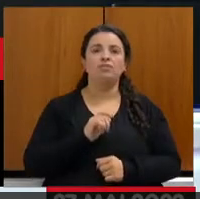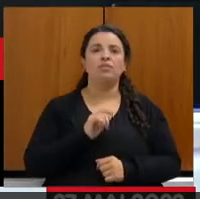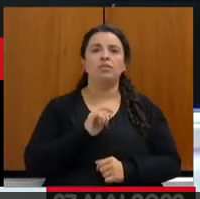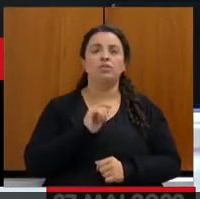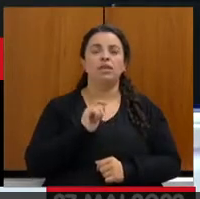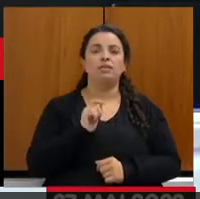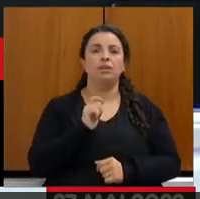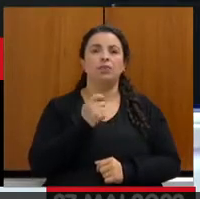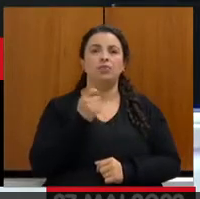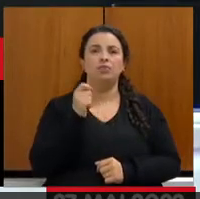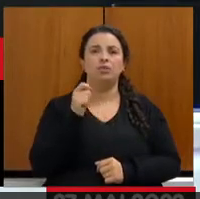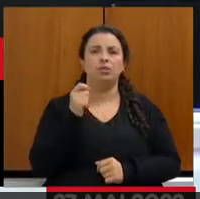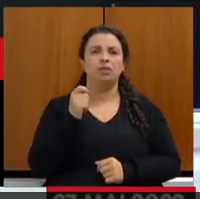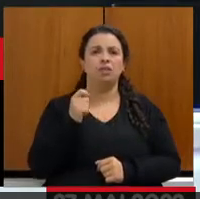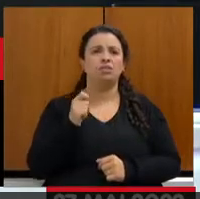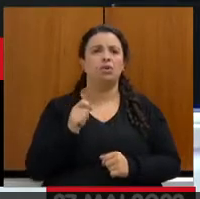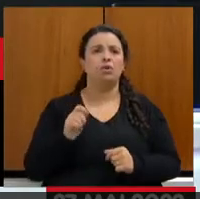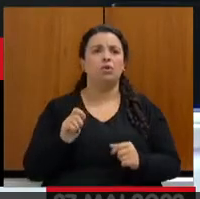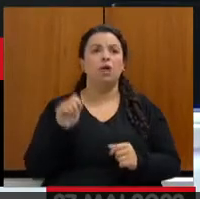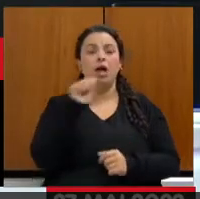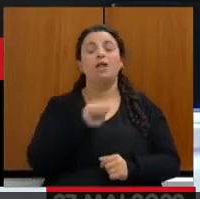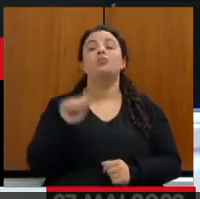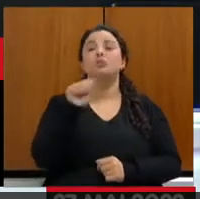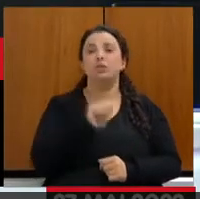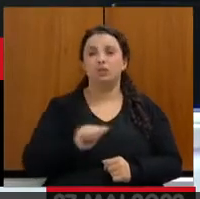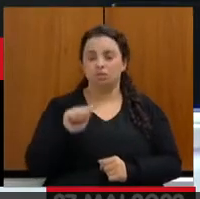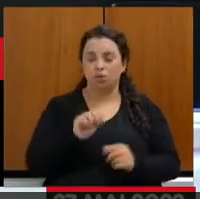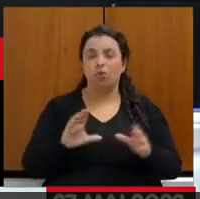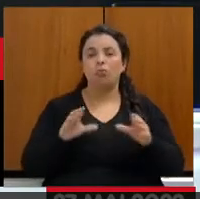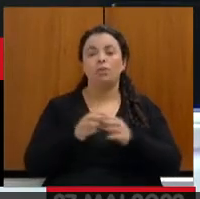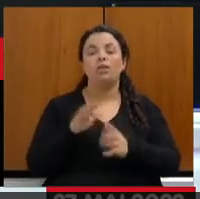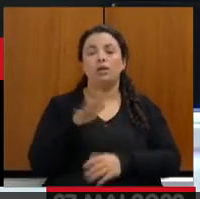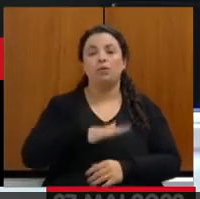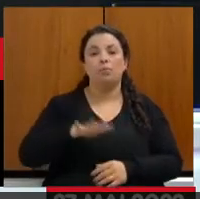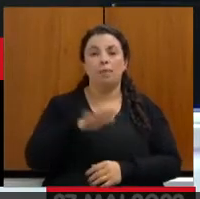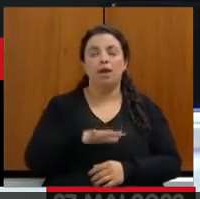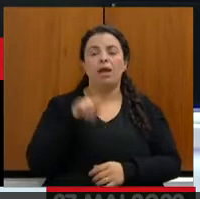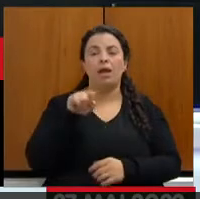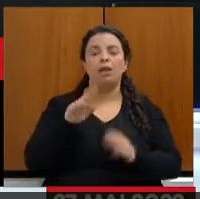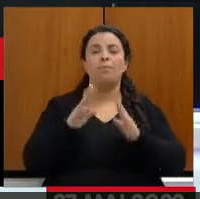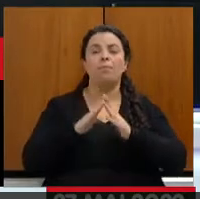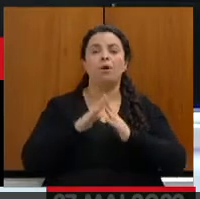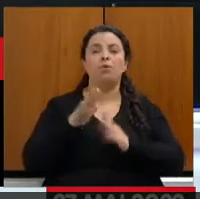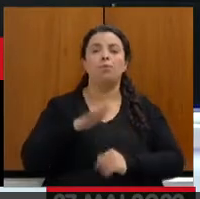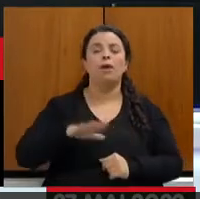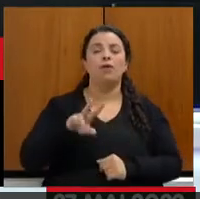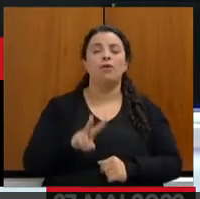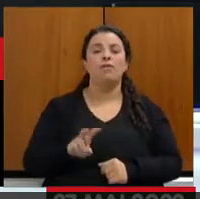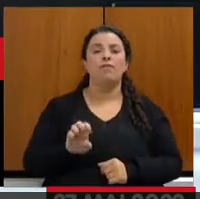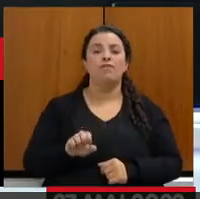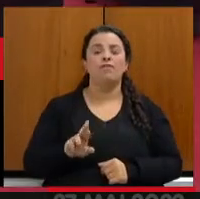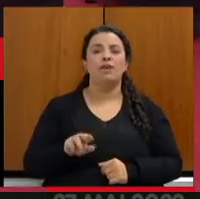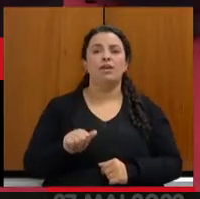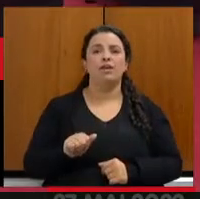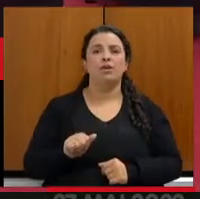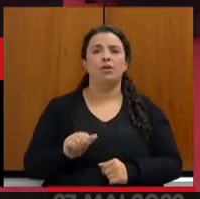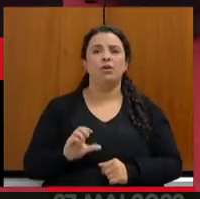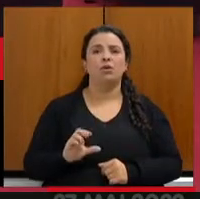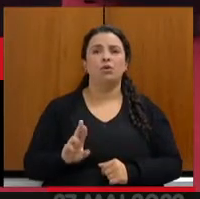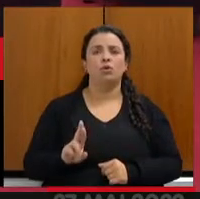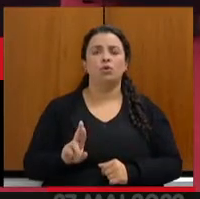bairro é uma lutadora guerreira moradora do bairro Vera Cruz II E aí